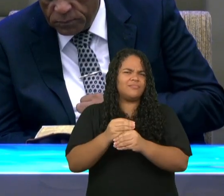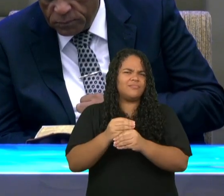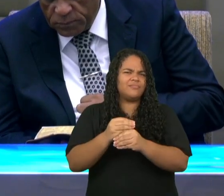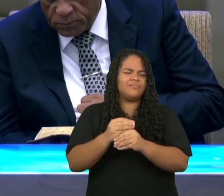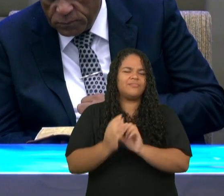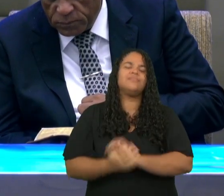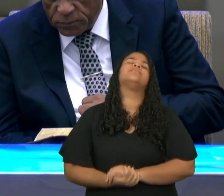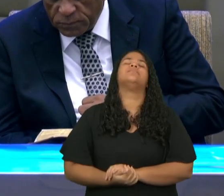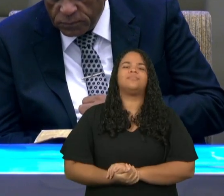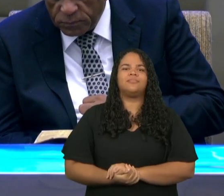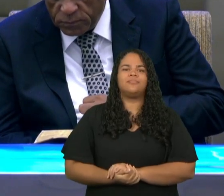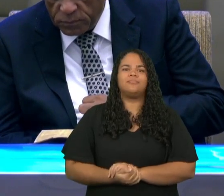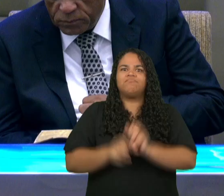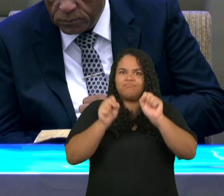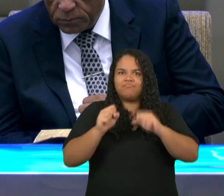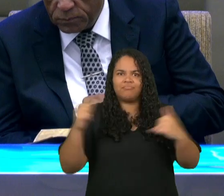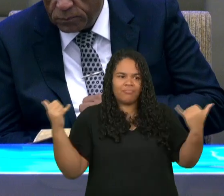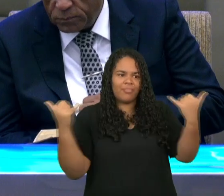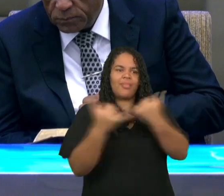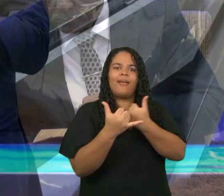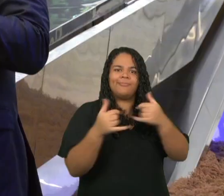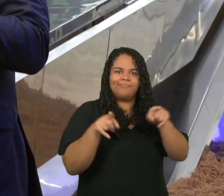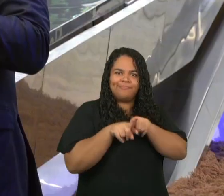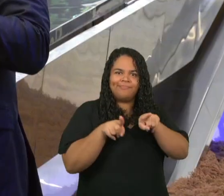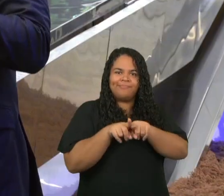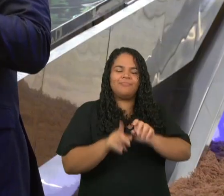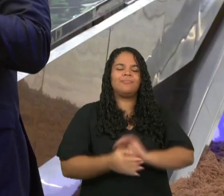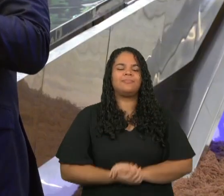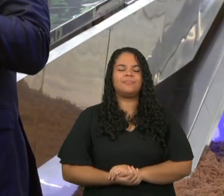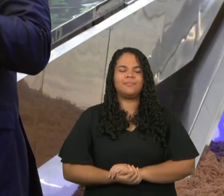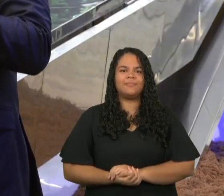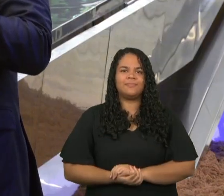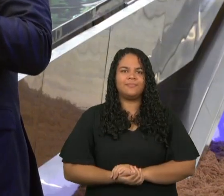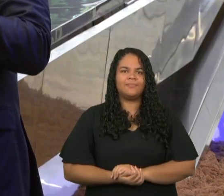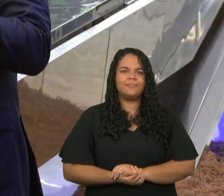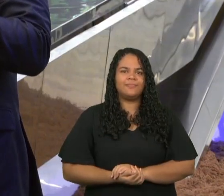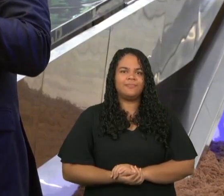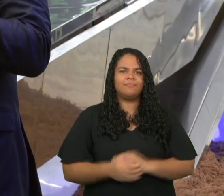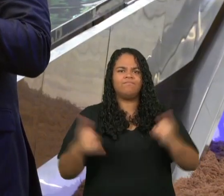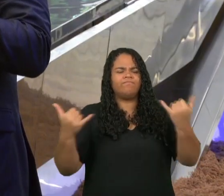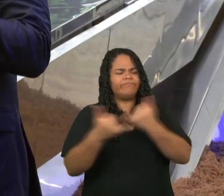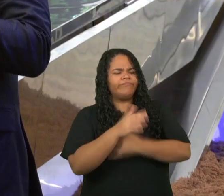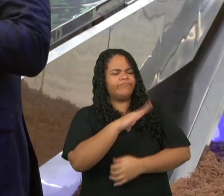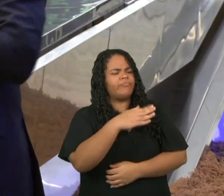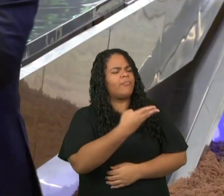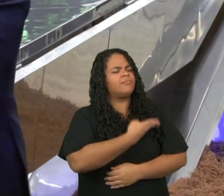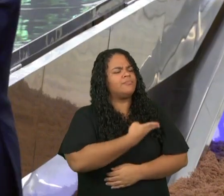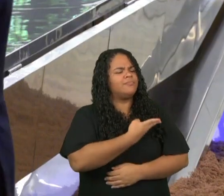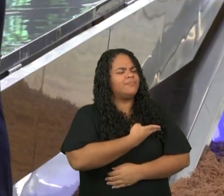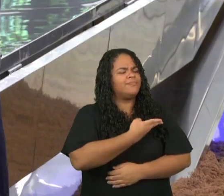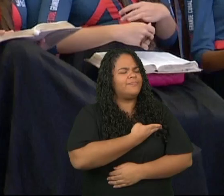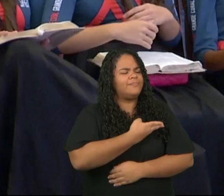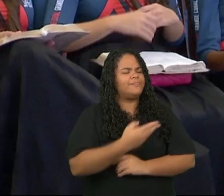Olhe para quem está do seu lado e diga assim: minha amiga ou meu amigo, diga para ele.